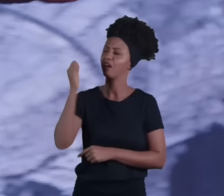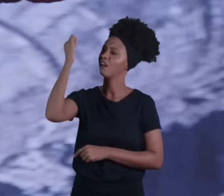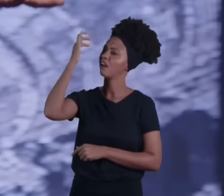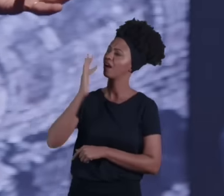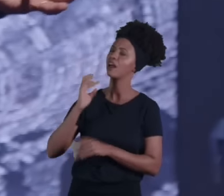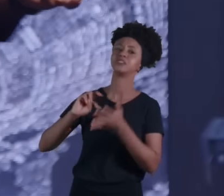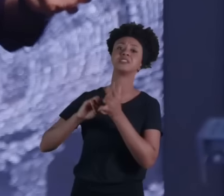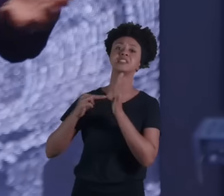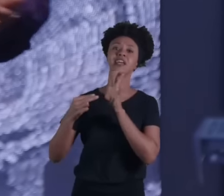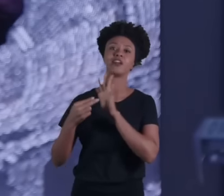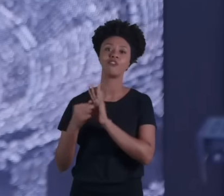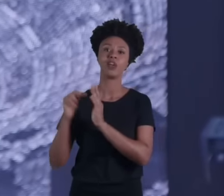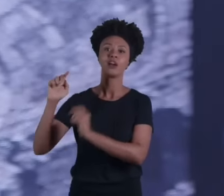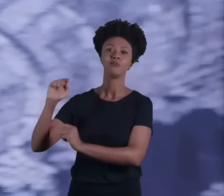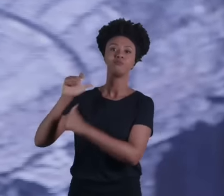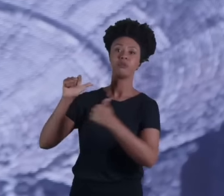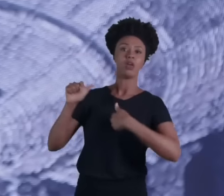imerecido.